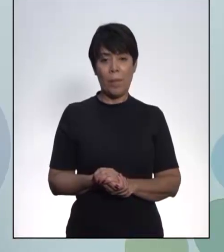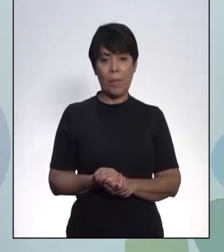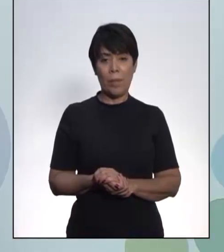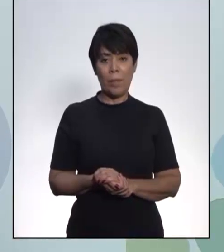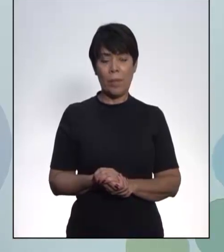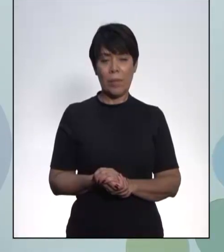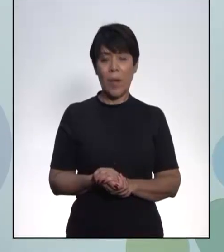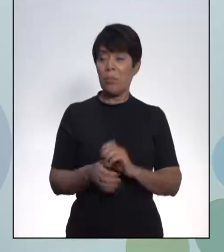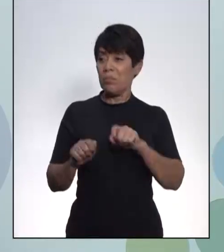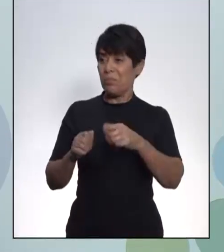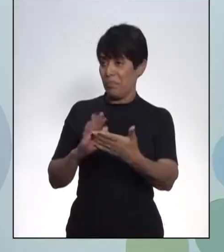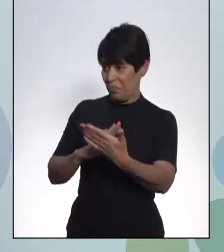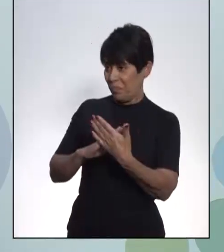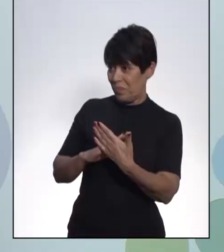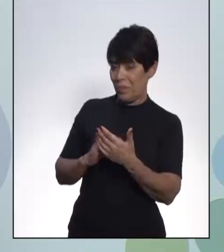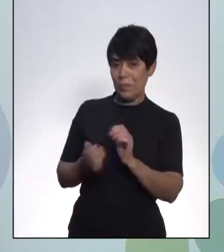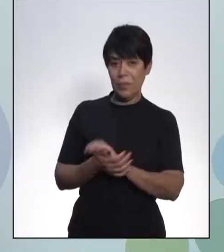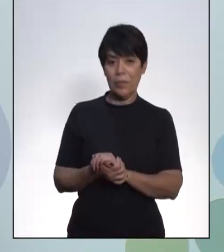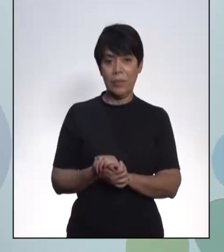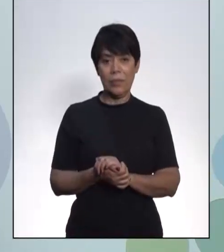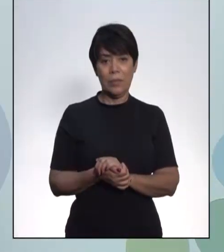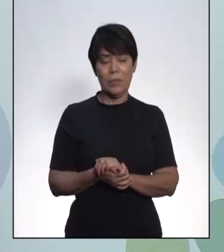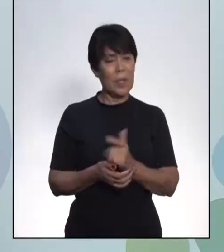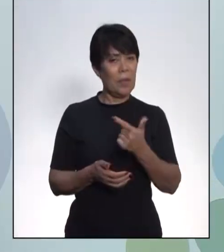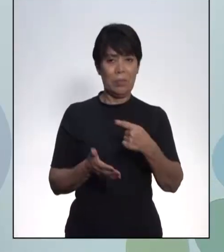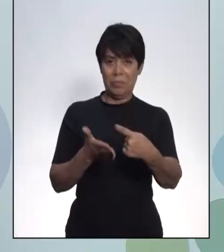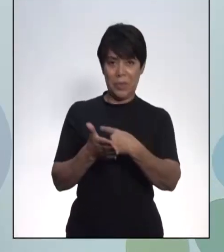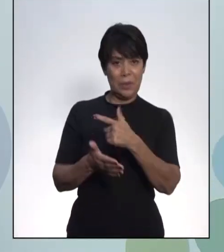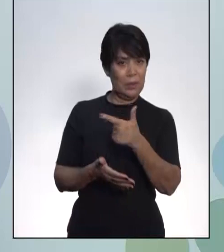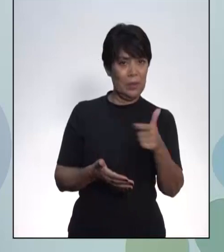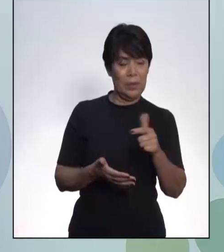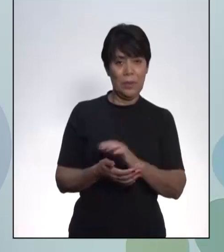Alguém pode me ajudar? Porque eu acho que saiu aqui... não. Acho que não tem nenhuma pergunta, né?